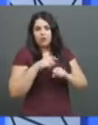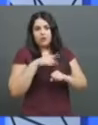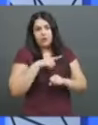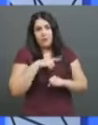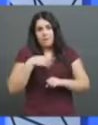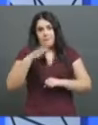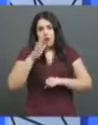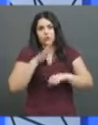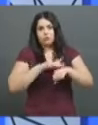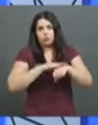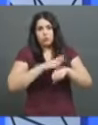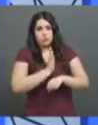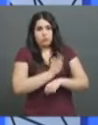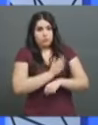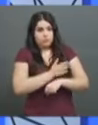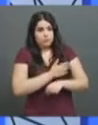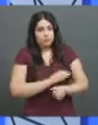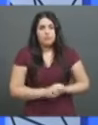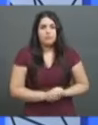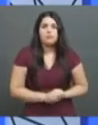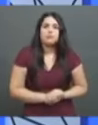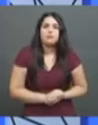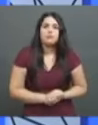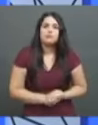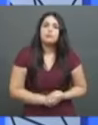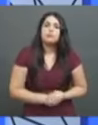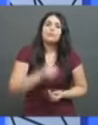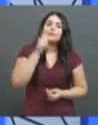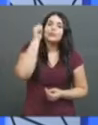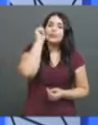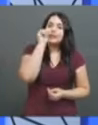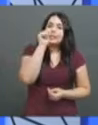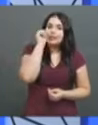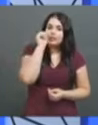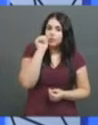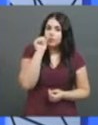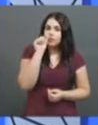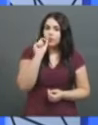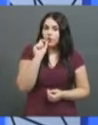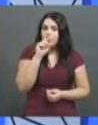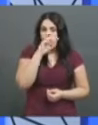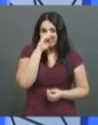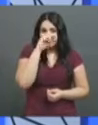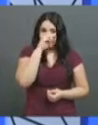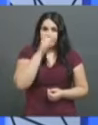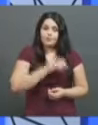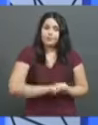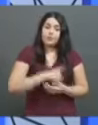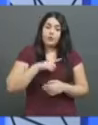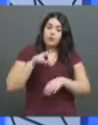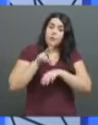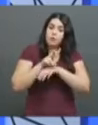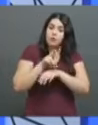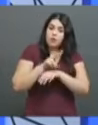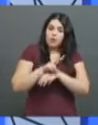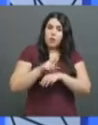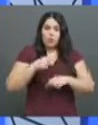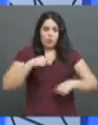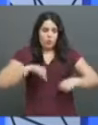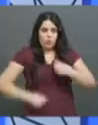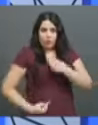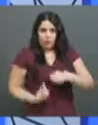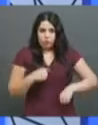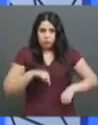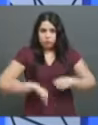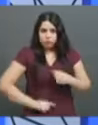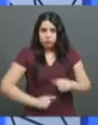uma grande fase de sua vida. As mulheres, em face da proteção conferida pelos hormônios, têm